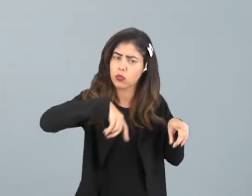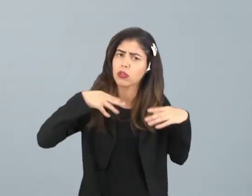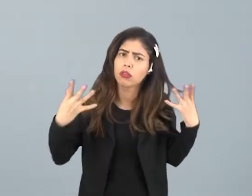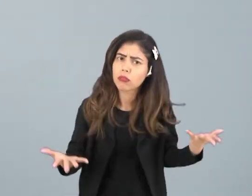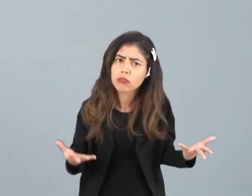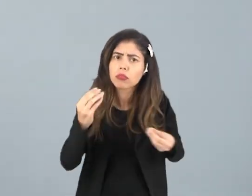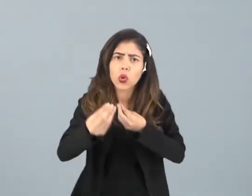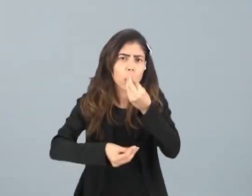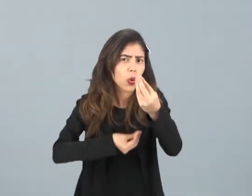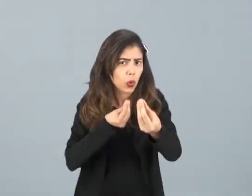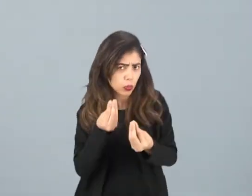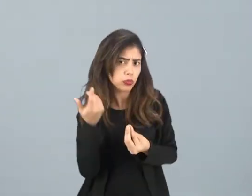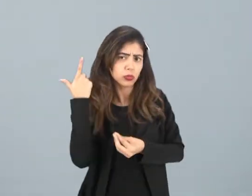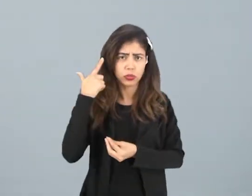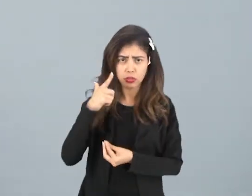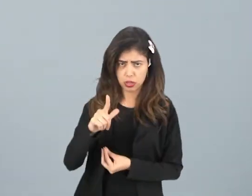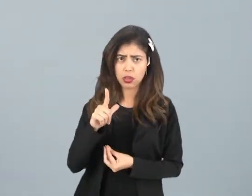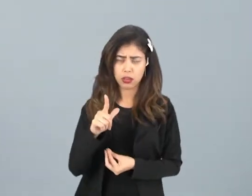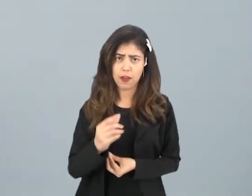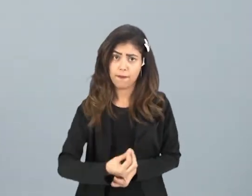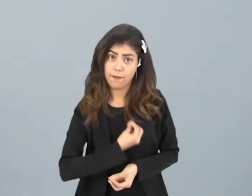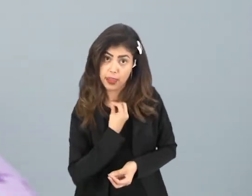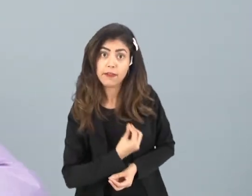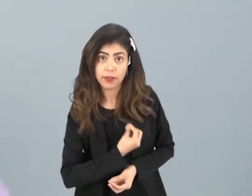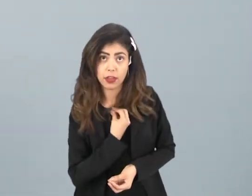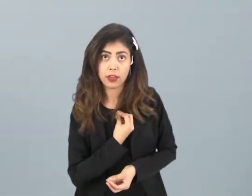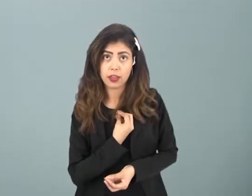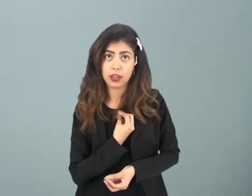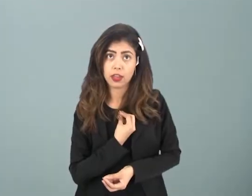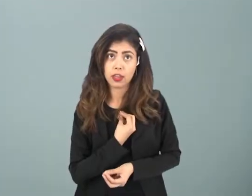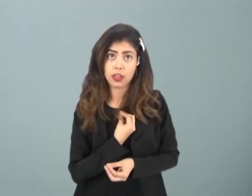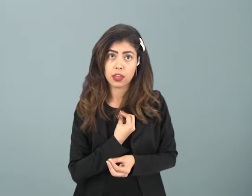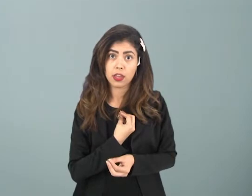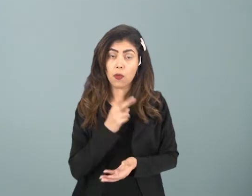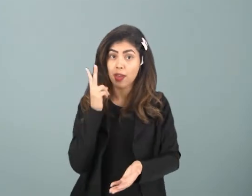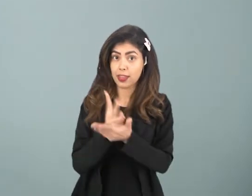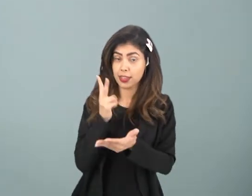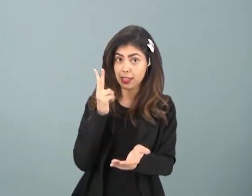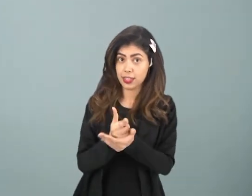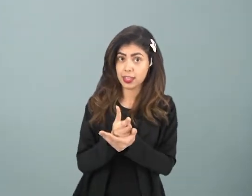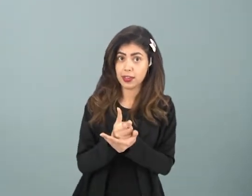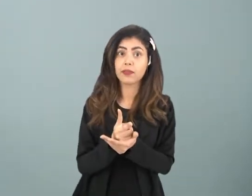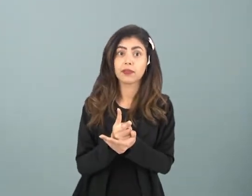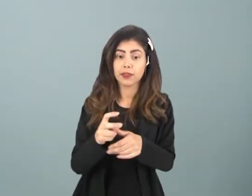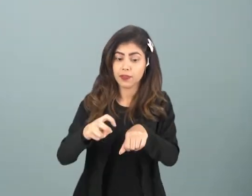que as plantas conseguem se manter vivas com as folhas sempre